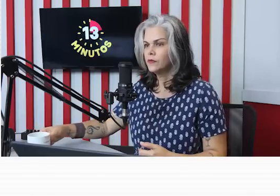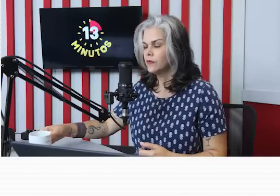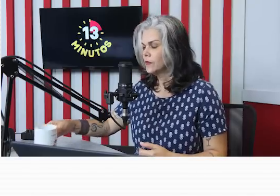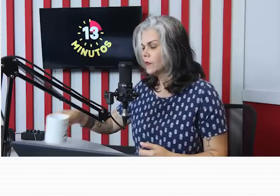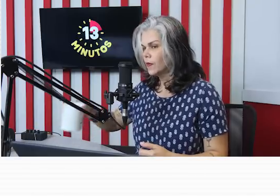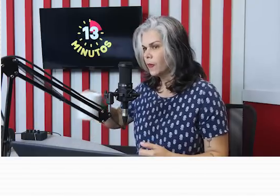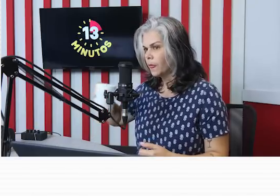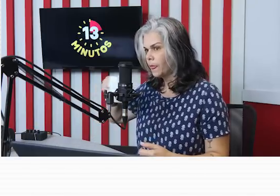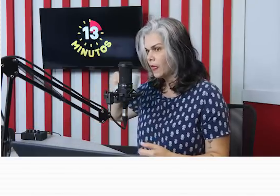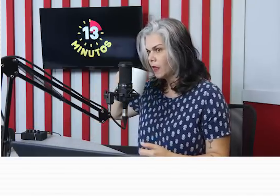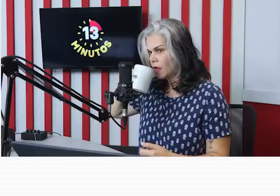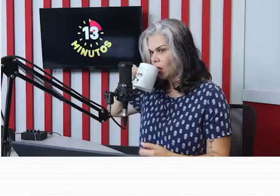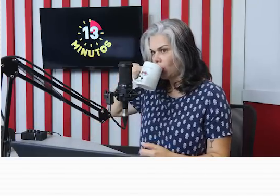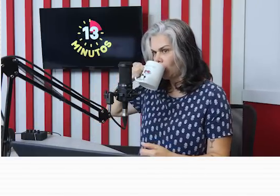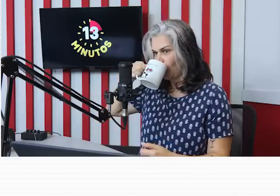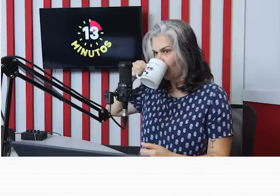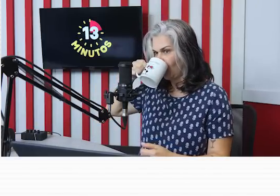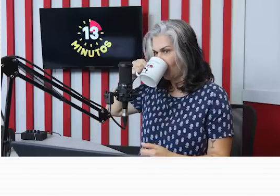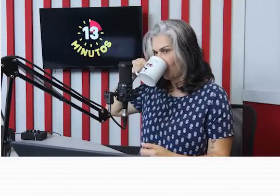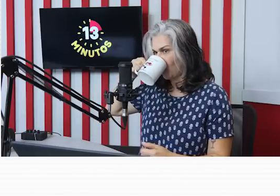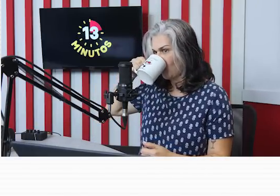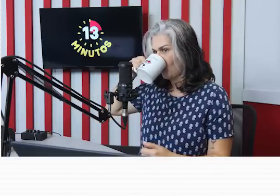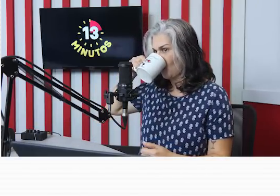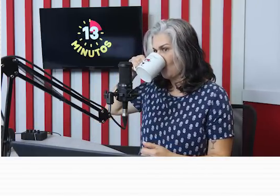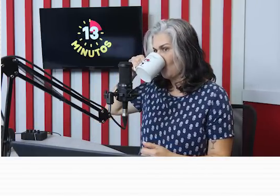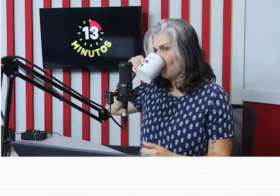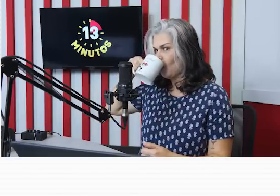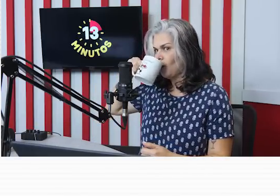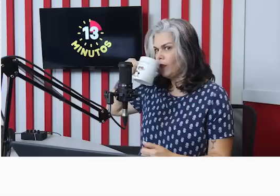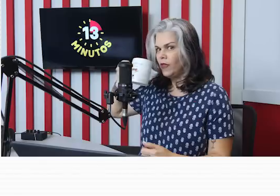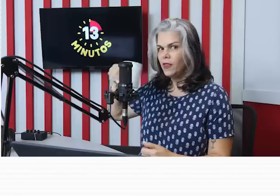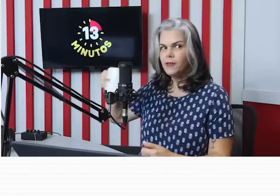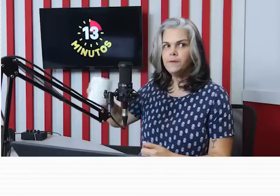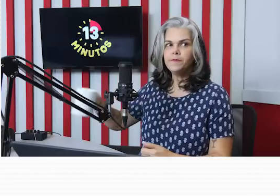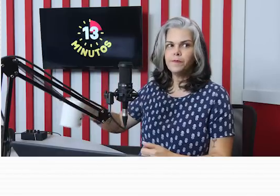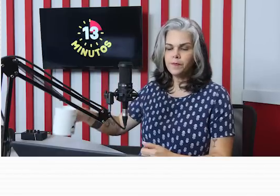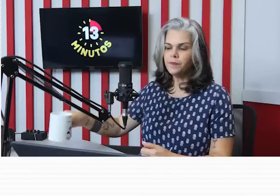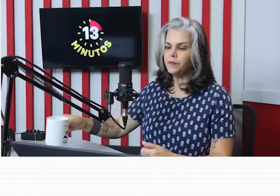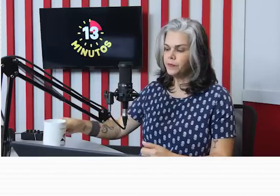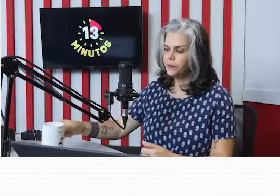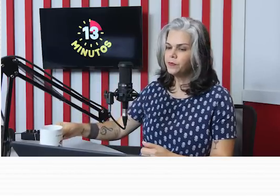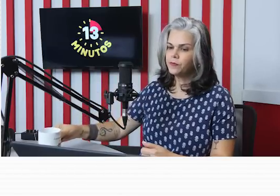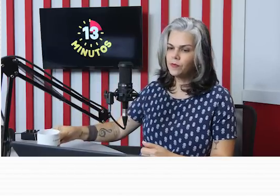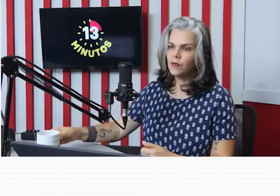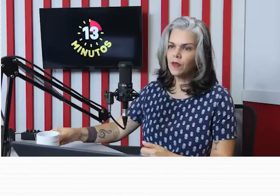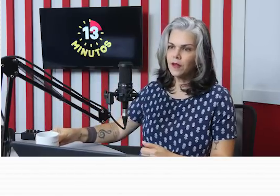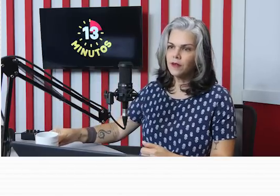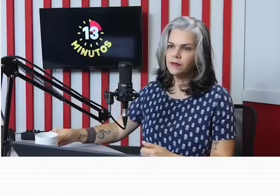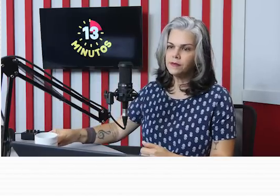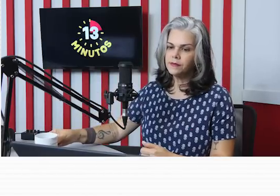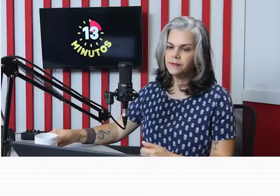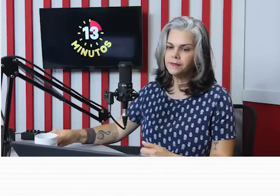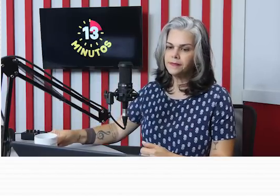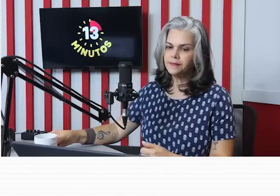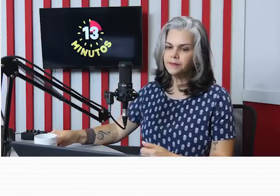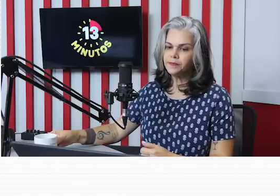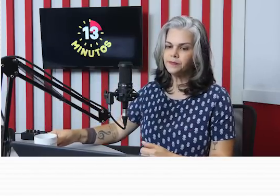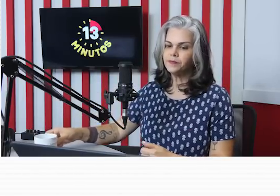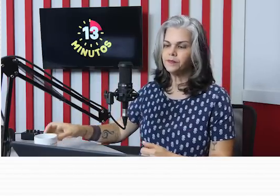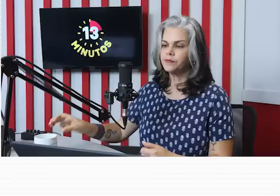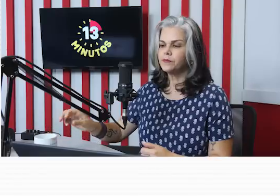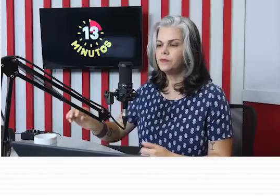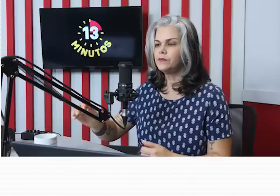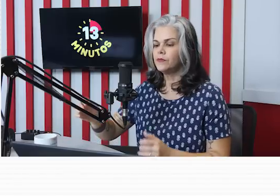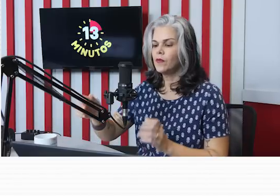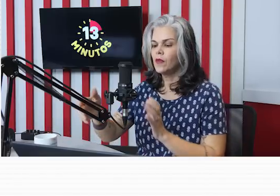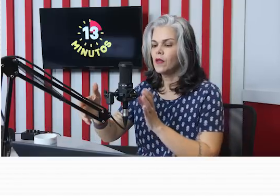com a autorização dos responsáveis por estes espaços públicos. Para o presidente eleito diplomado Luiz Inácio Lula da